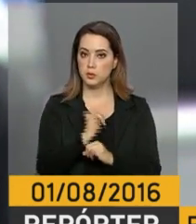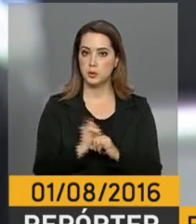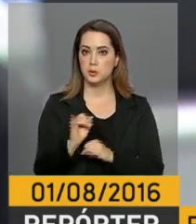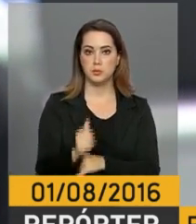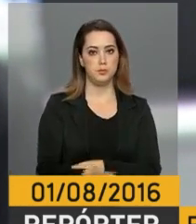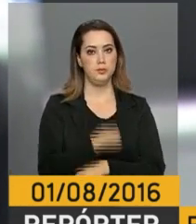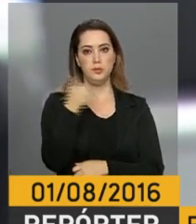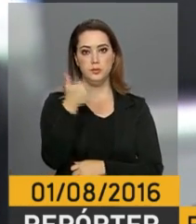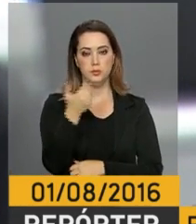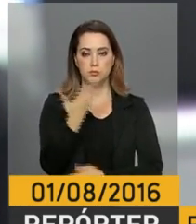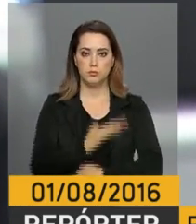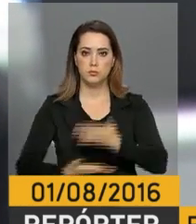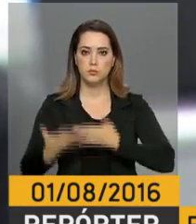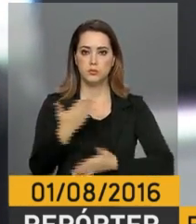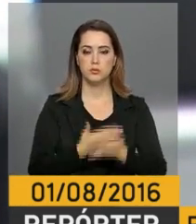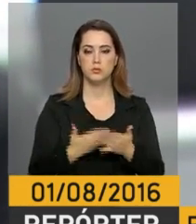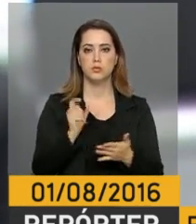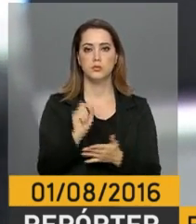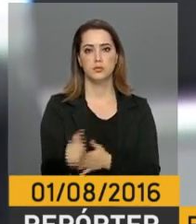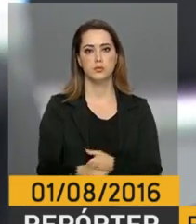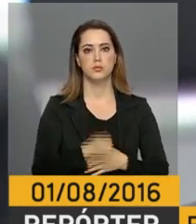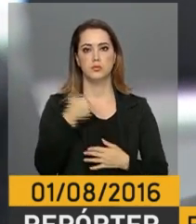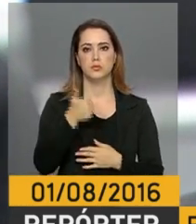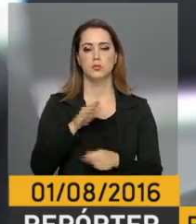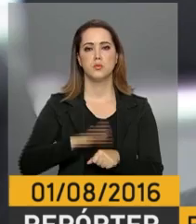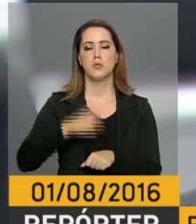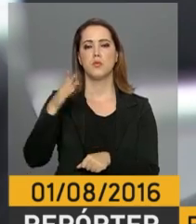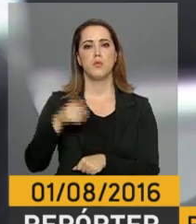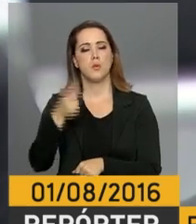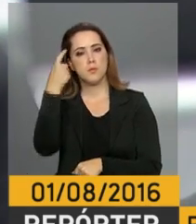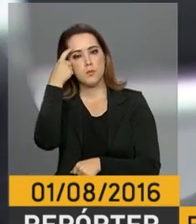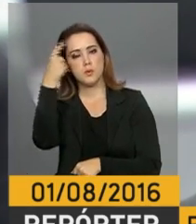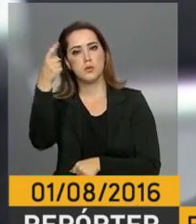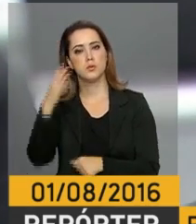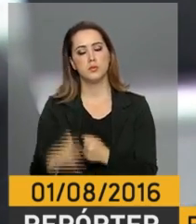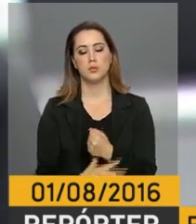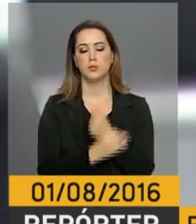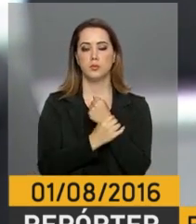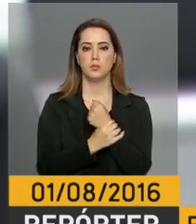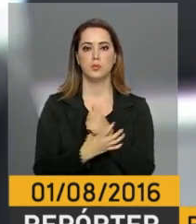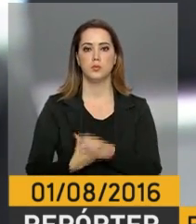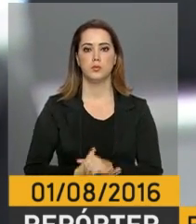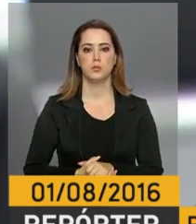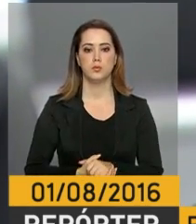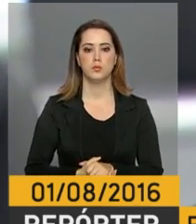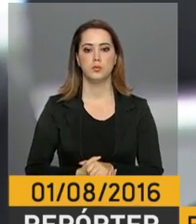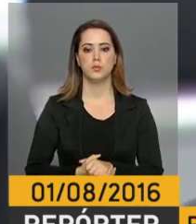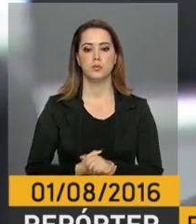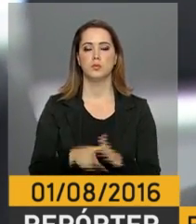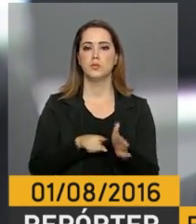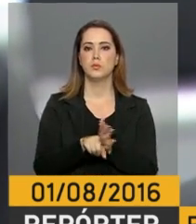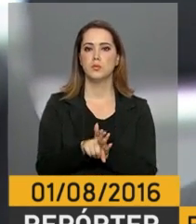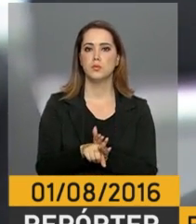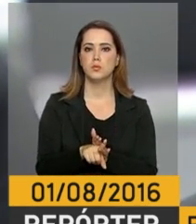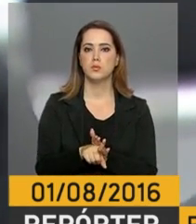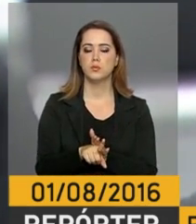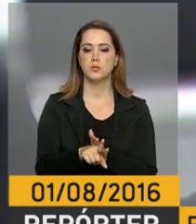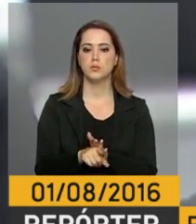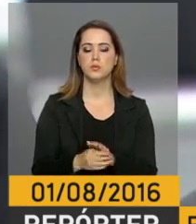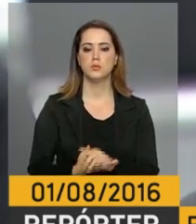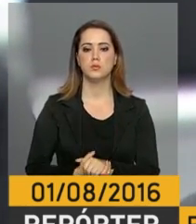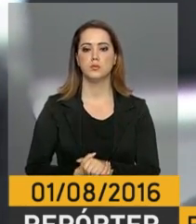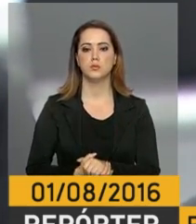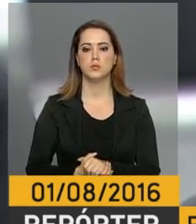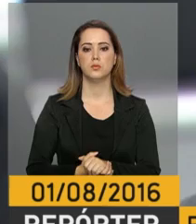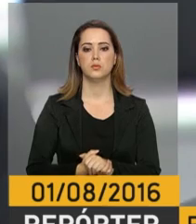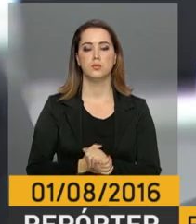programas de cruzamento maiores, mais inteligência, mais segurança. Qual é a maior preocupação da Polícia Internacional que chegou até o senhor?